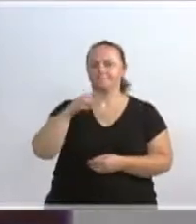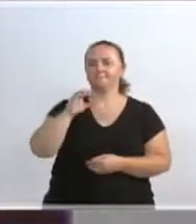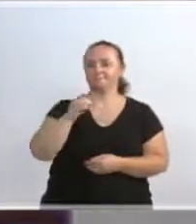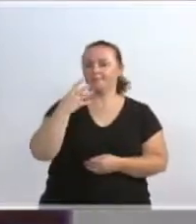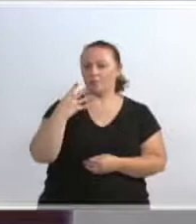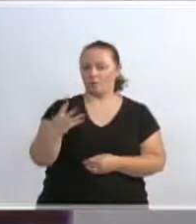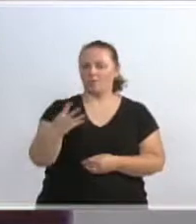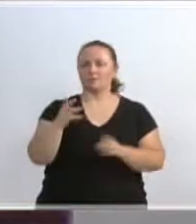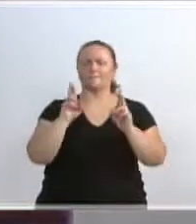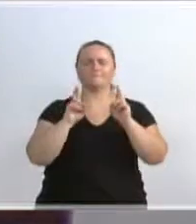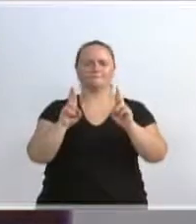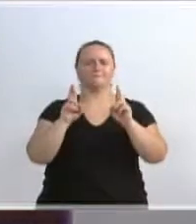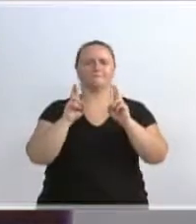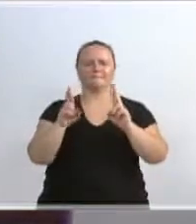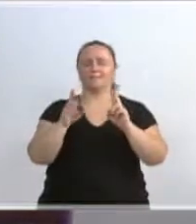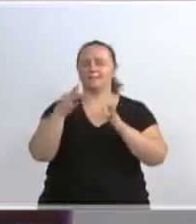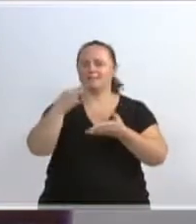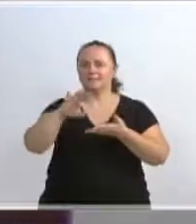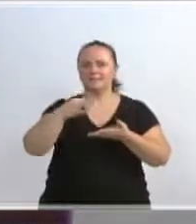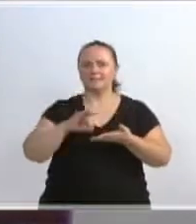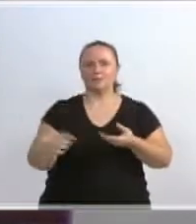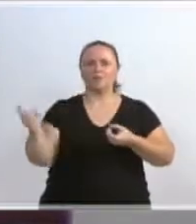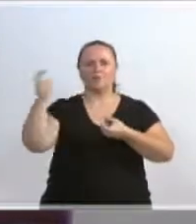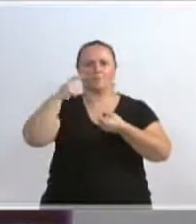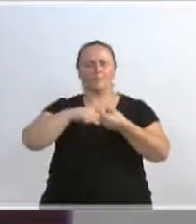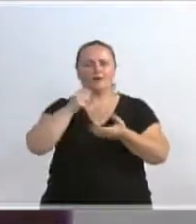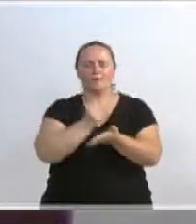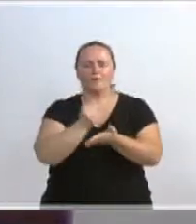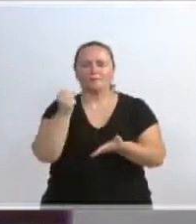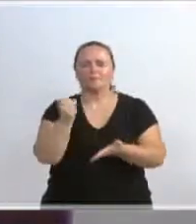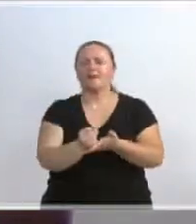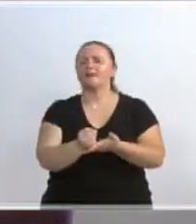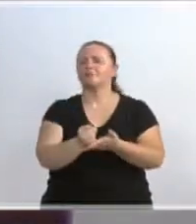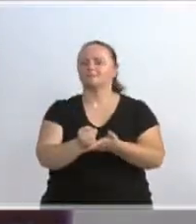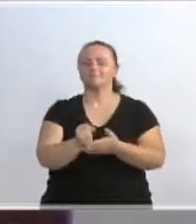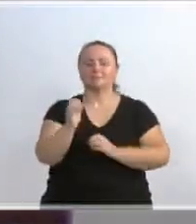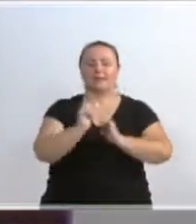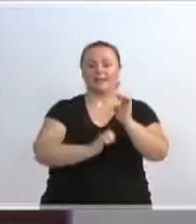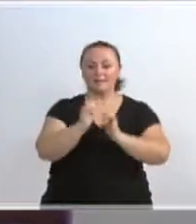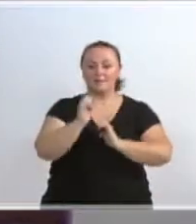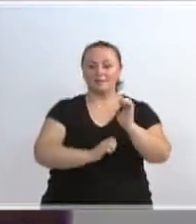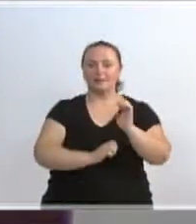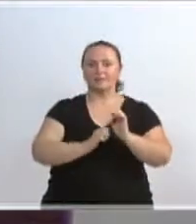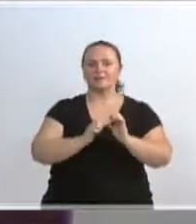mesmo de ser assinado esse contrato, esse convênio, e que a empresa venha, assim, com ônibus